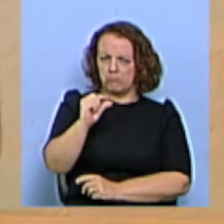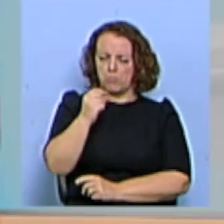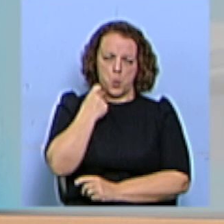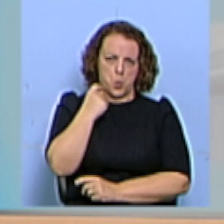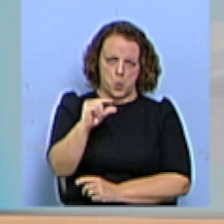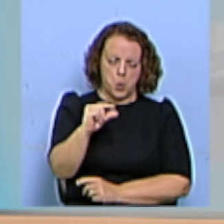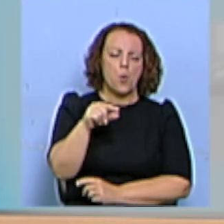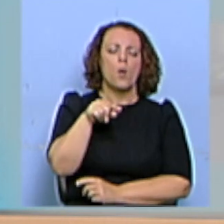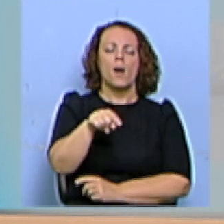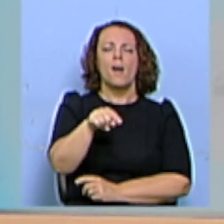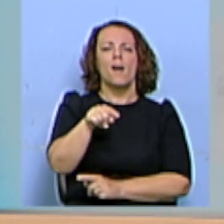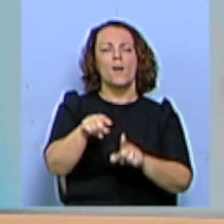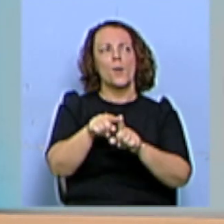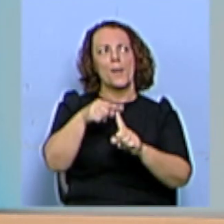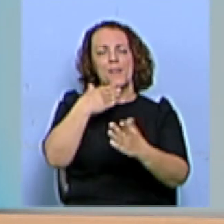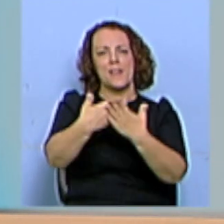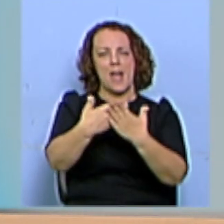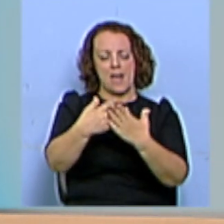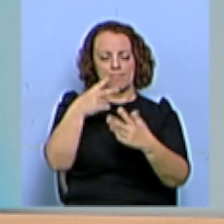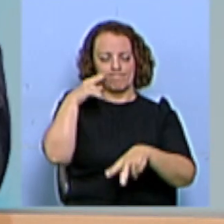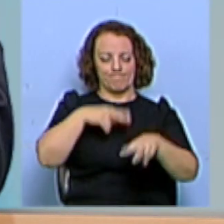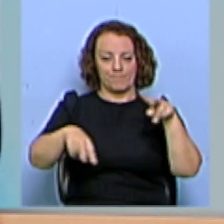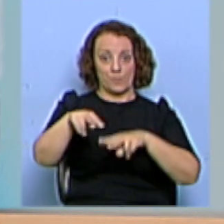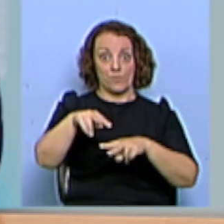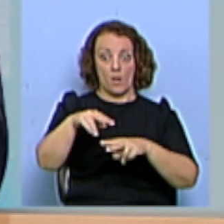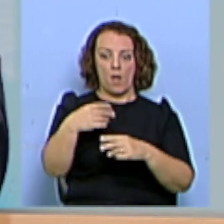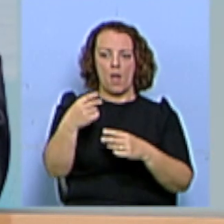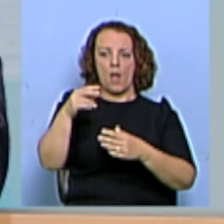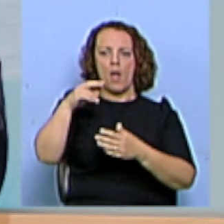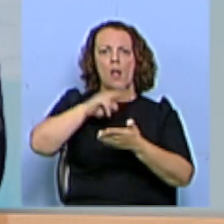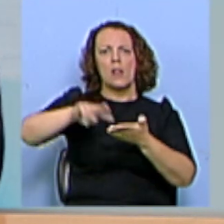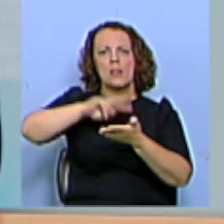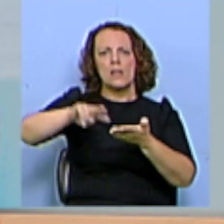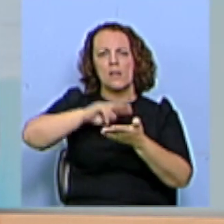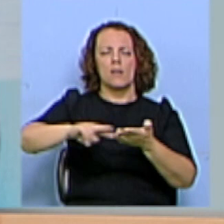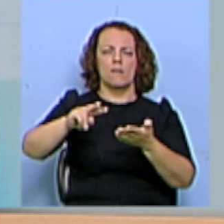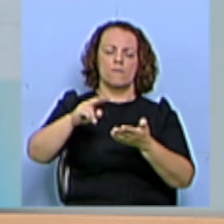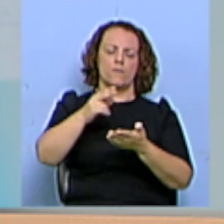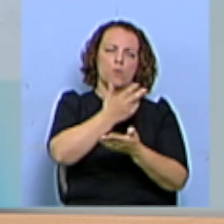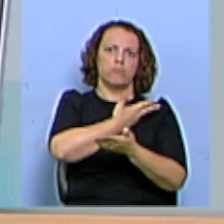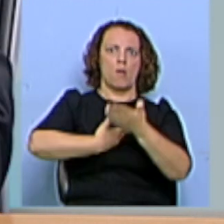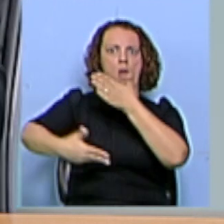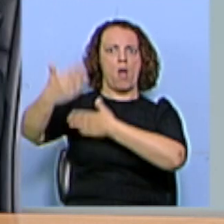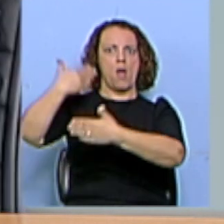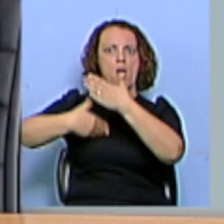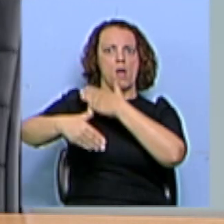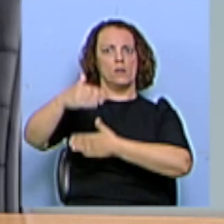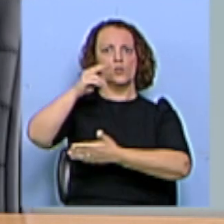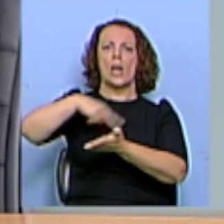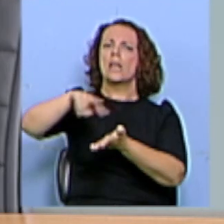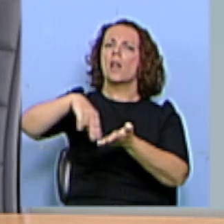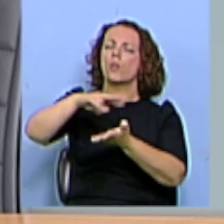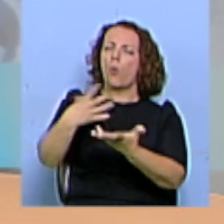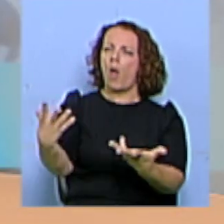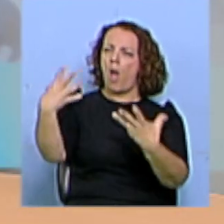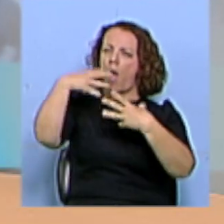as vantagens que tem ler os grandes clássicos da literatura como forma de estruturar o pensamento, como forma